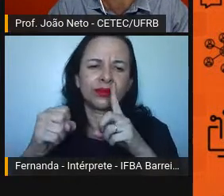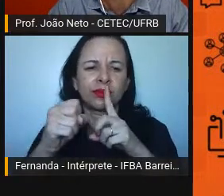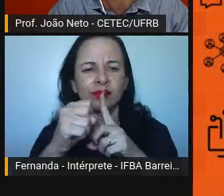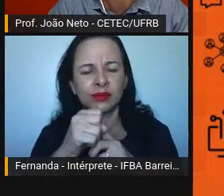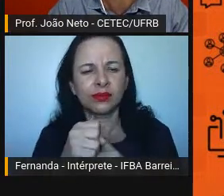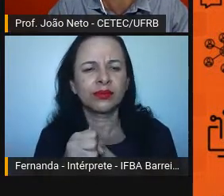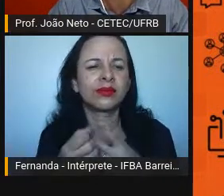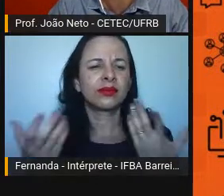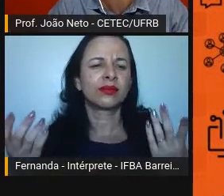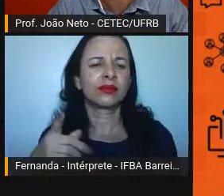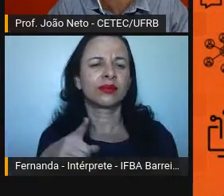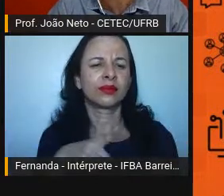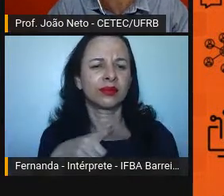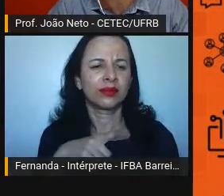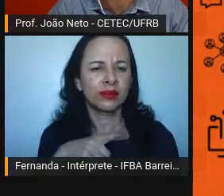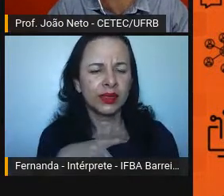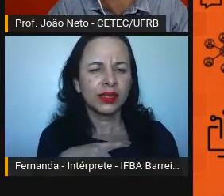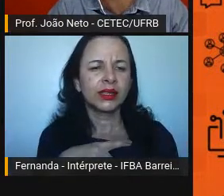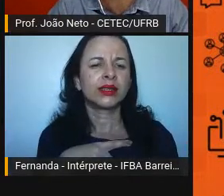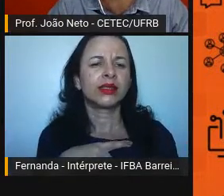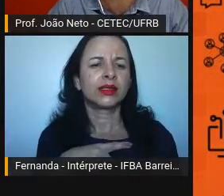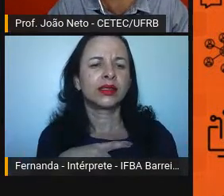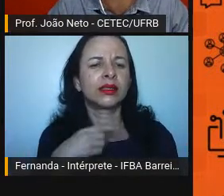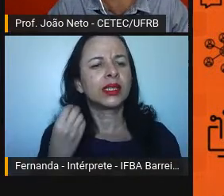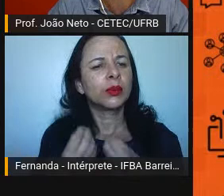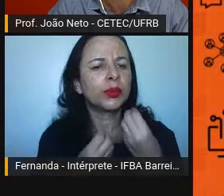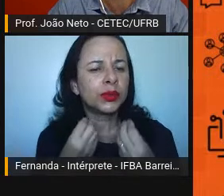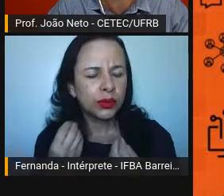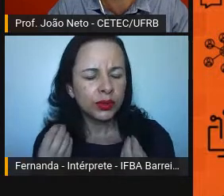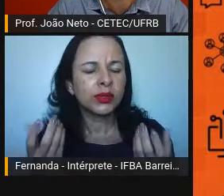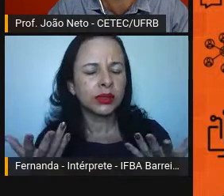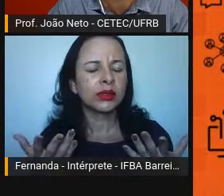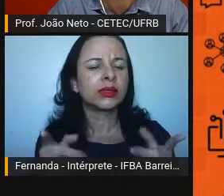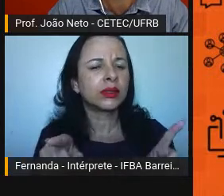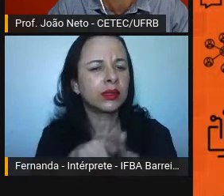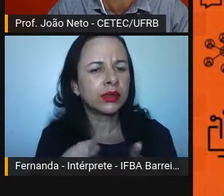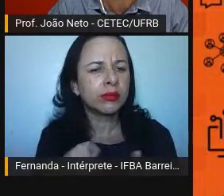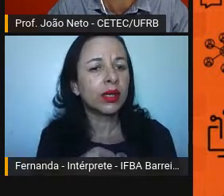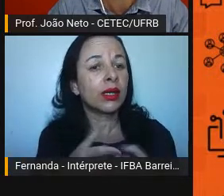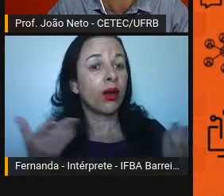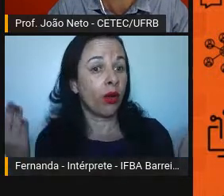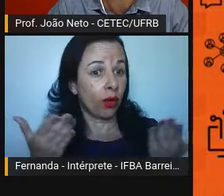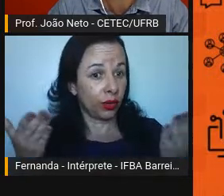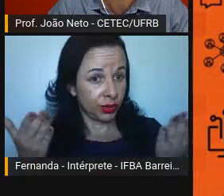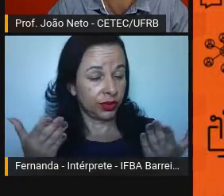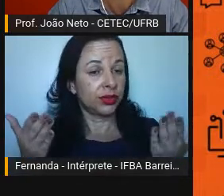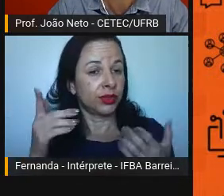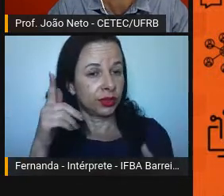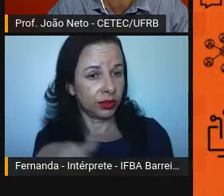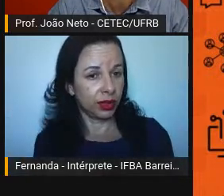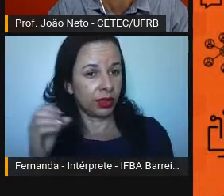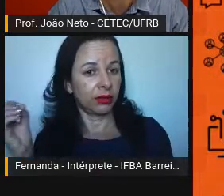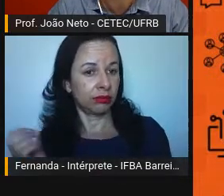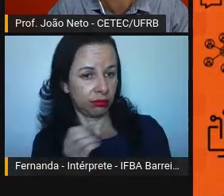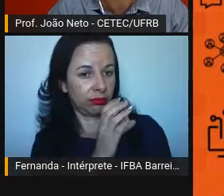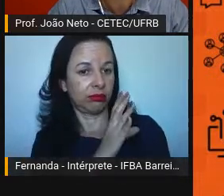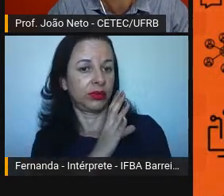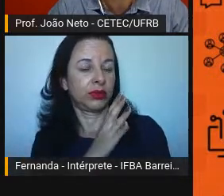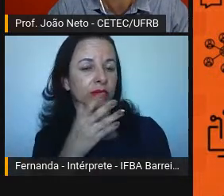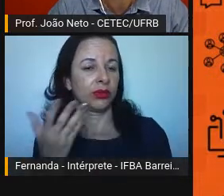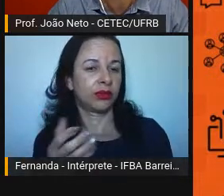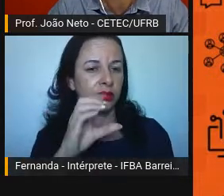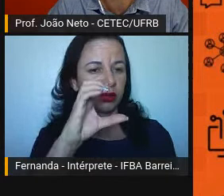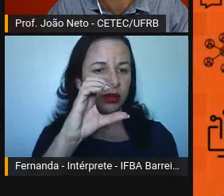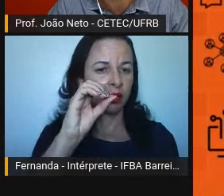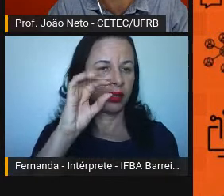inclusive nós temos um como uma consequência bem atual a desse modelo social as